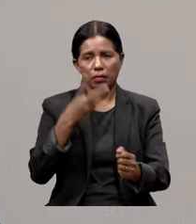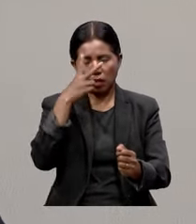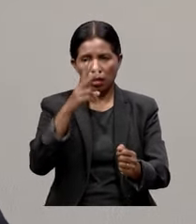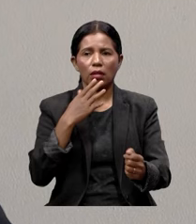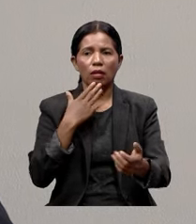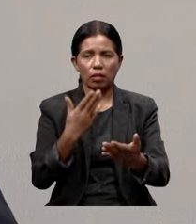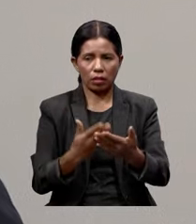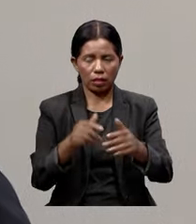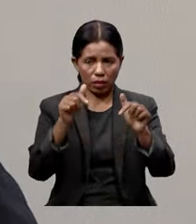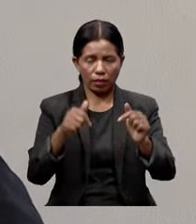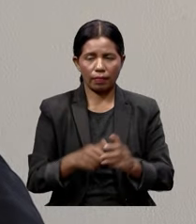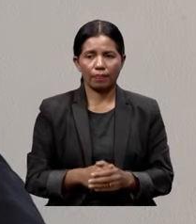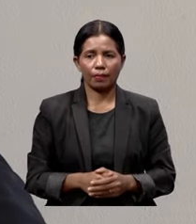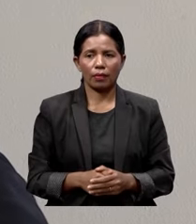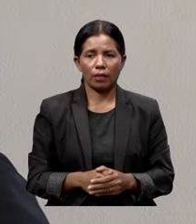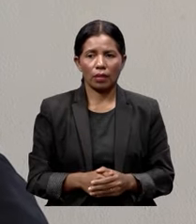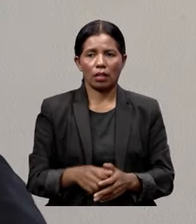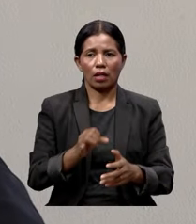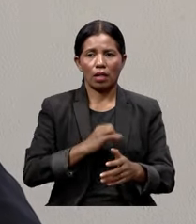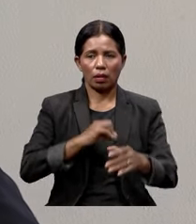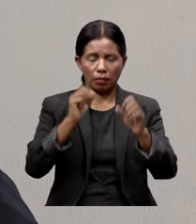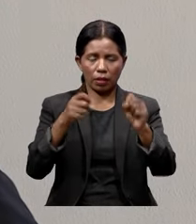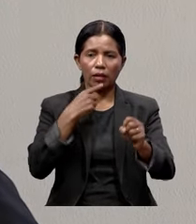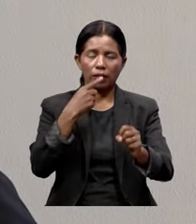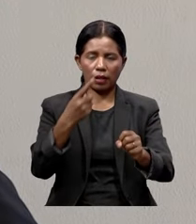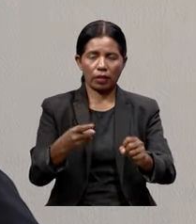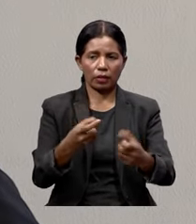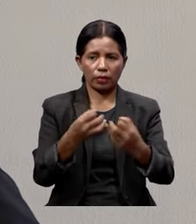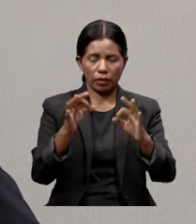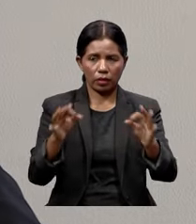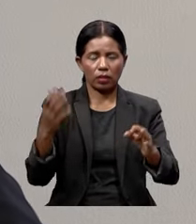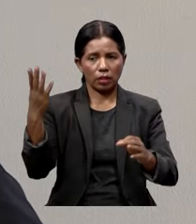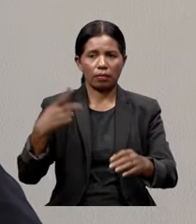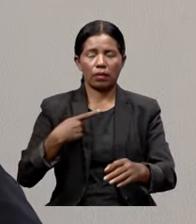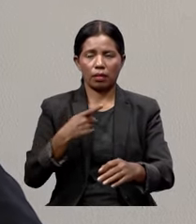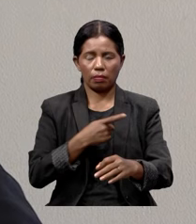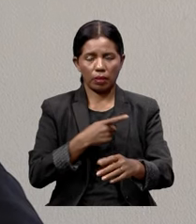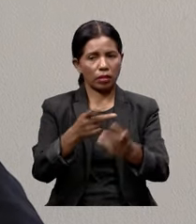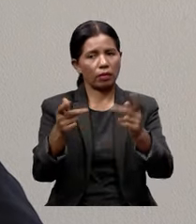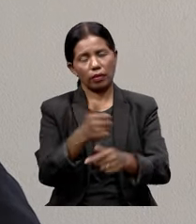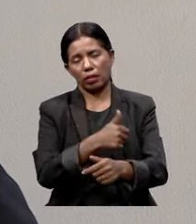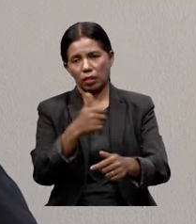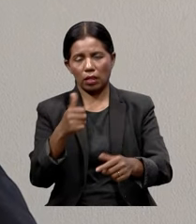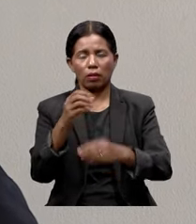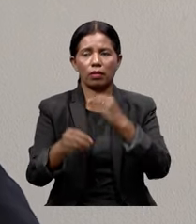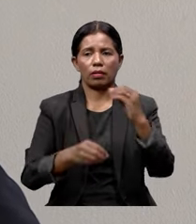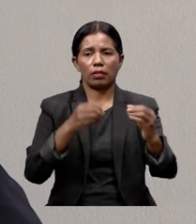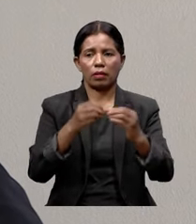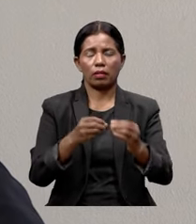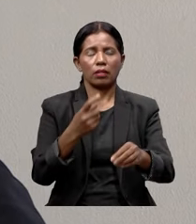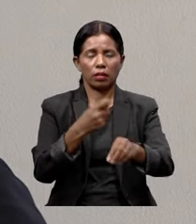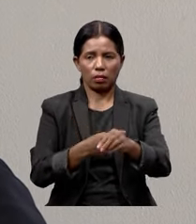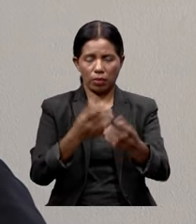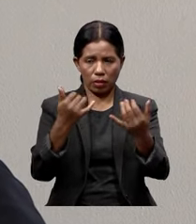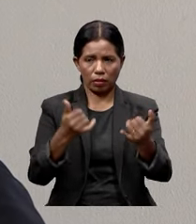aqui né. O que é certo, ao ver a nessa tema de ane ia parlamento e fatiselo ca cata ca neste momento